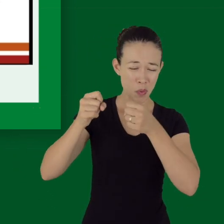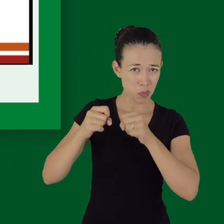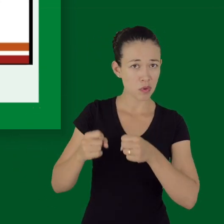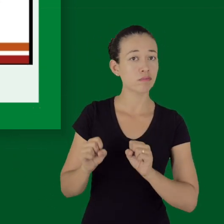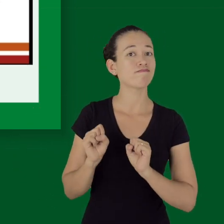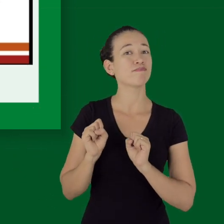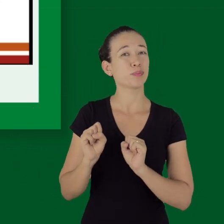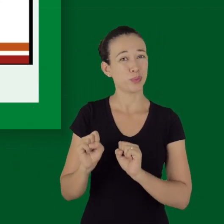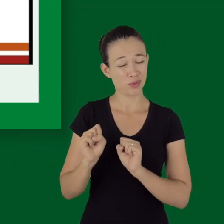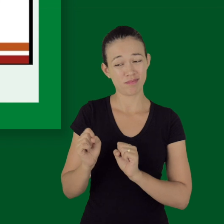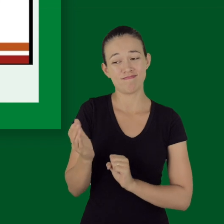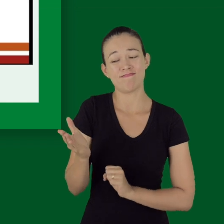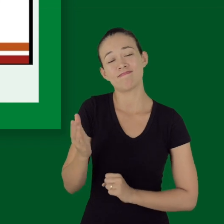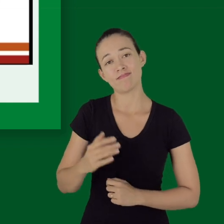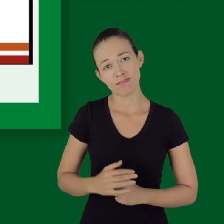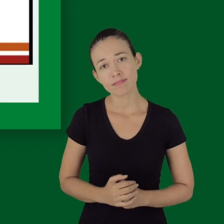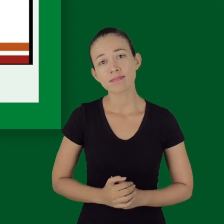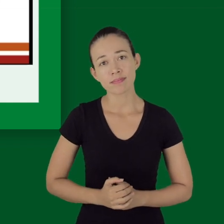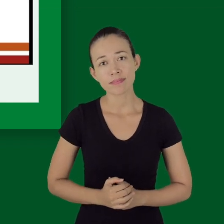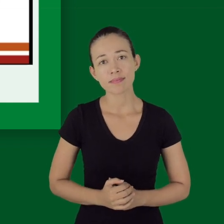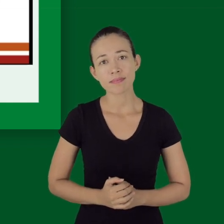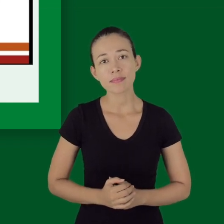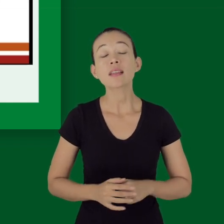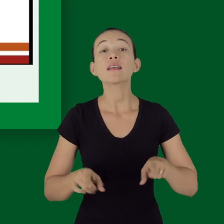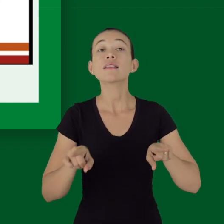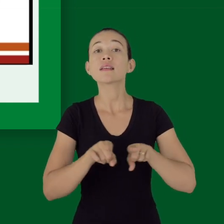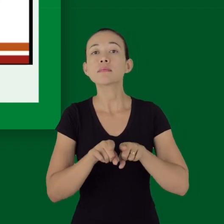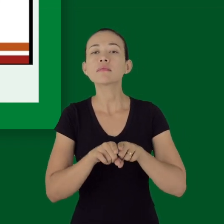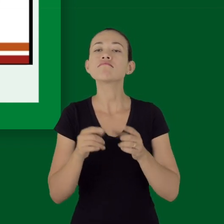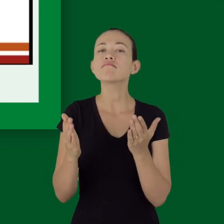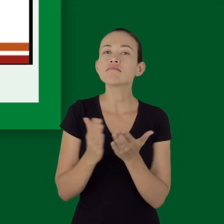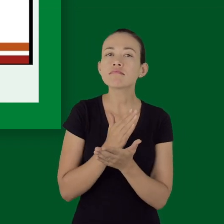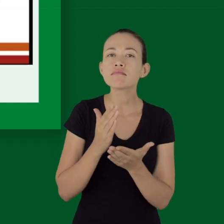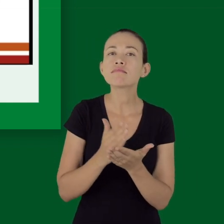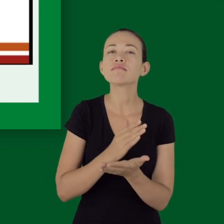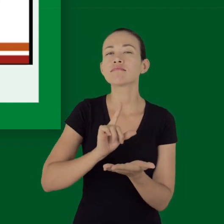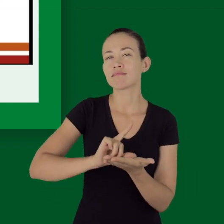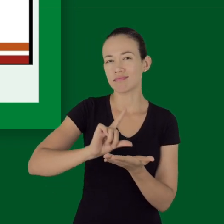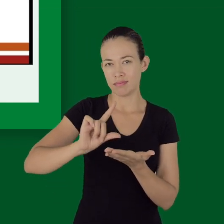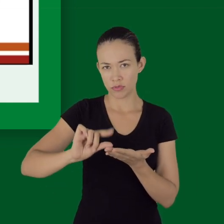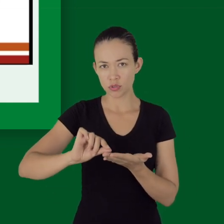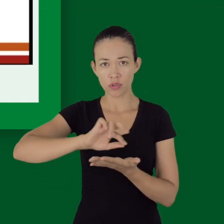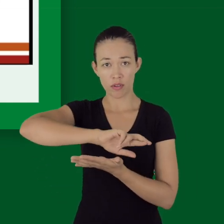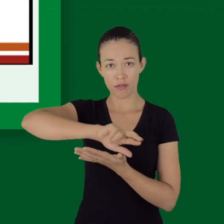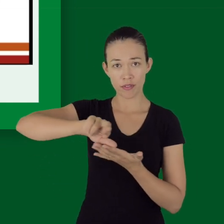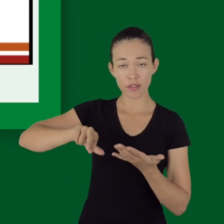na coluna. E a gente tem visto, né, a literatura, inclusive, aponta